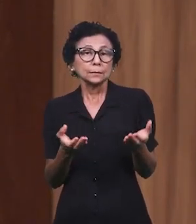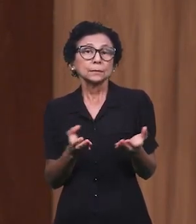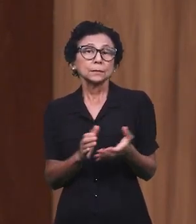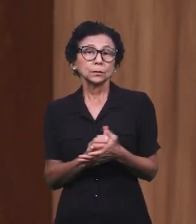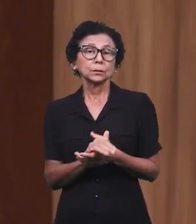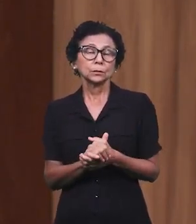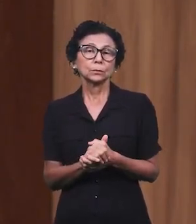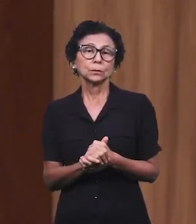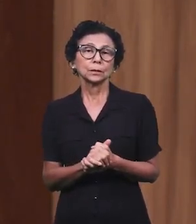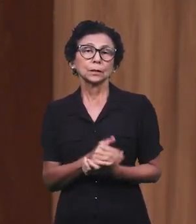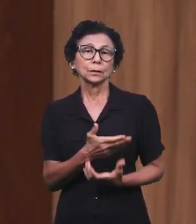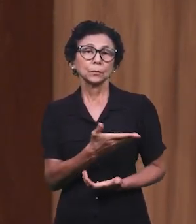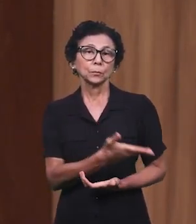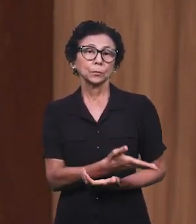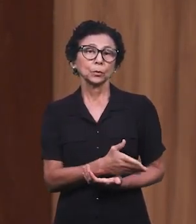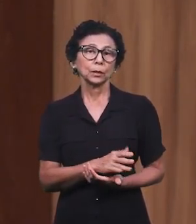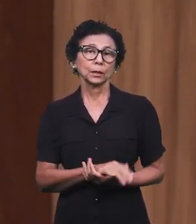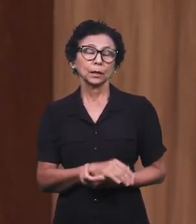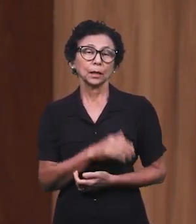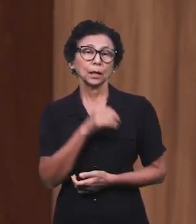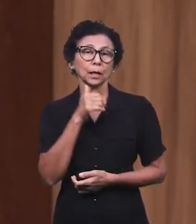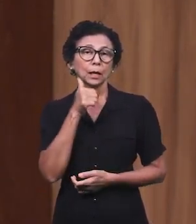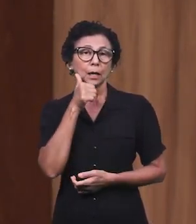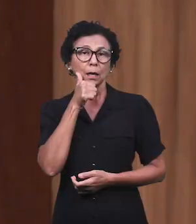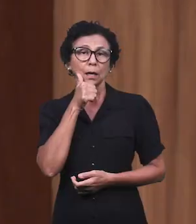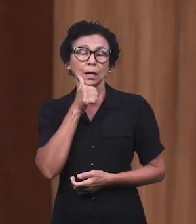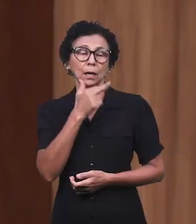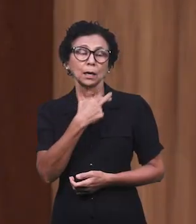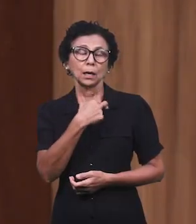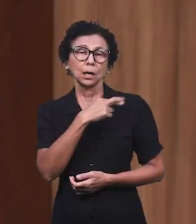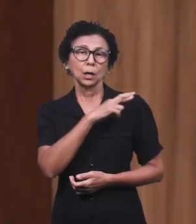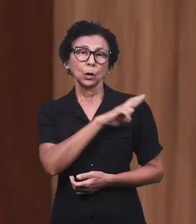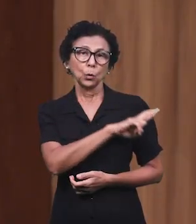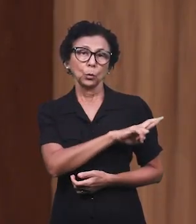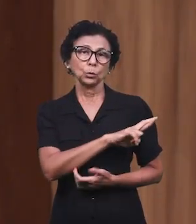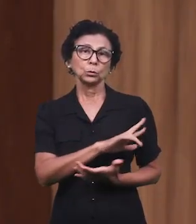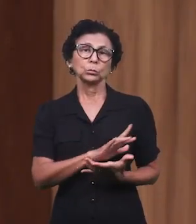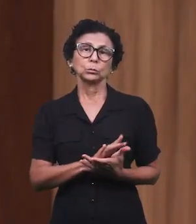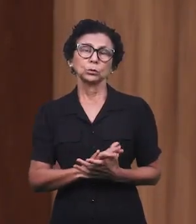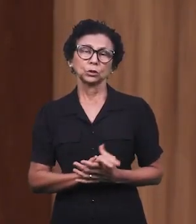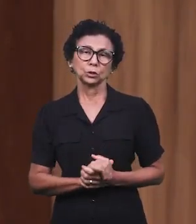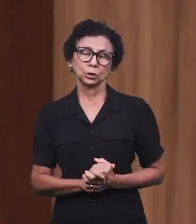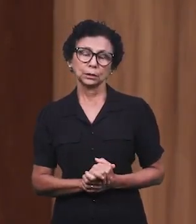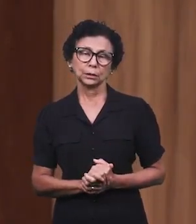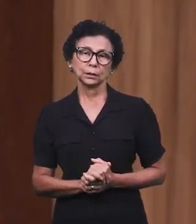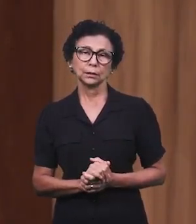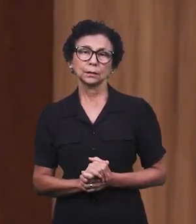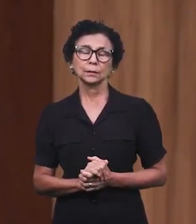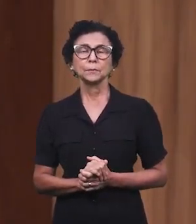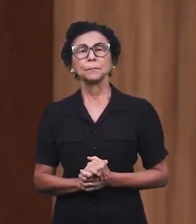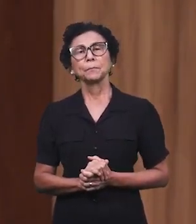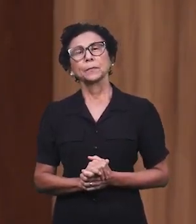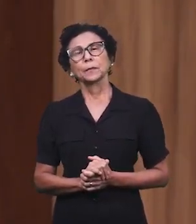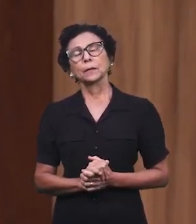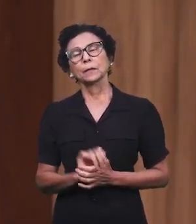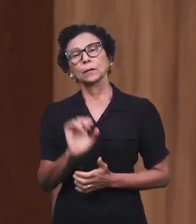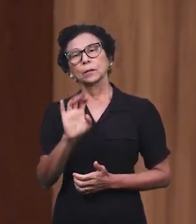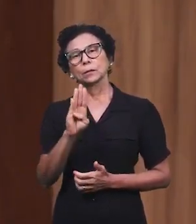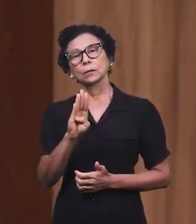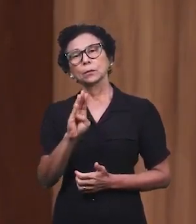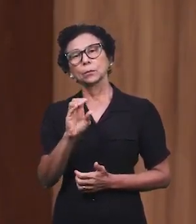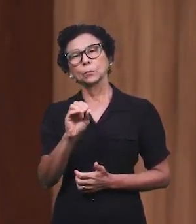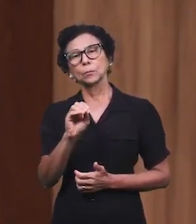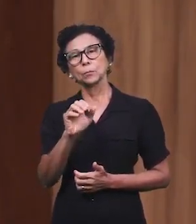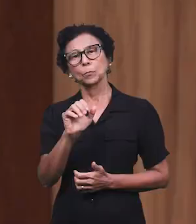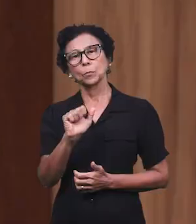ser desposada por Boaz. E Boaz é uma figura linda do Senhor Jesus, né? O